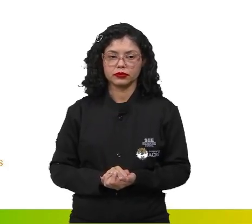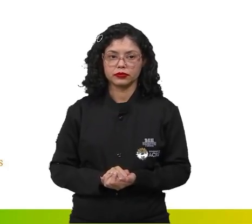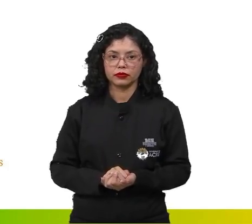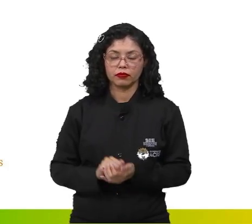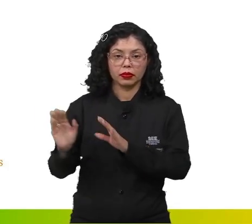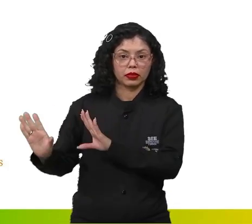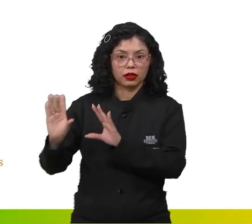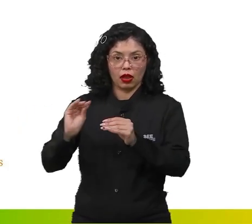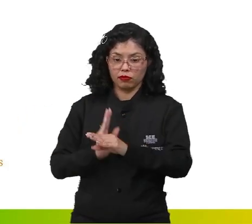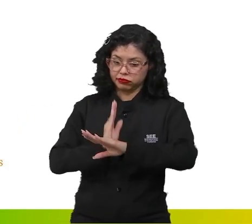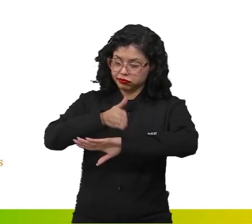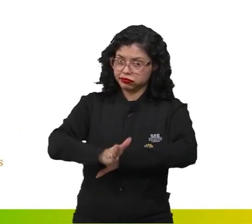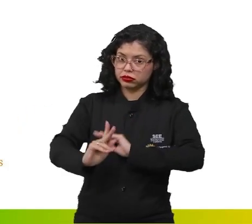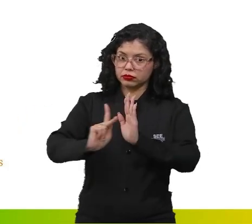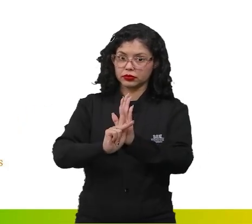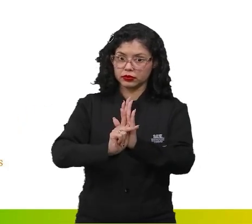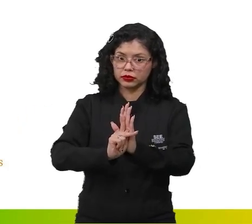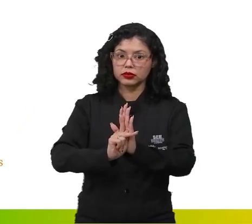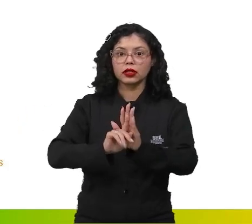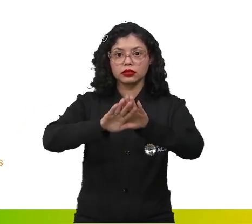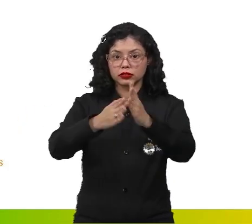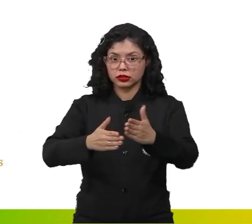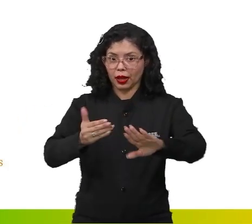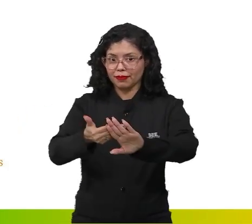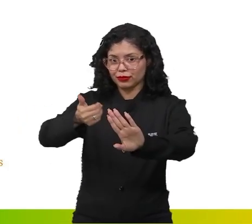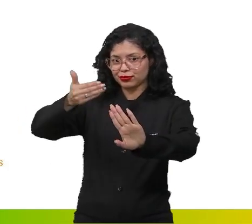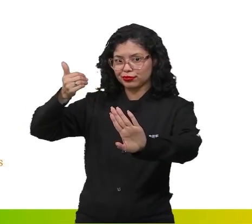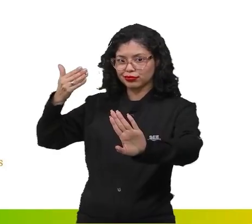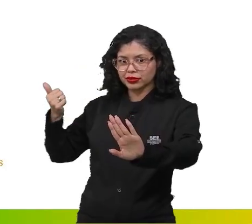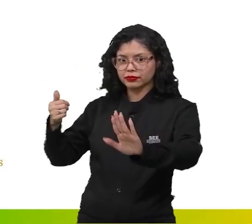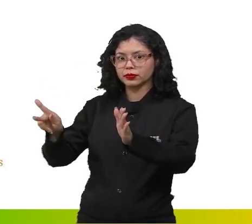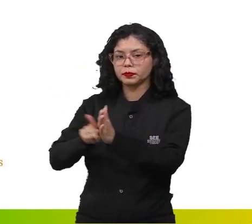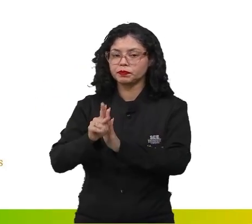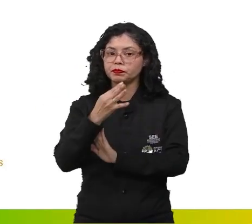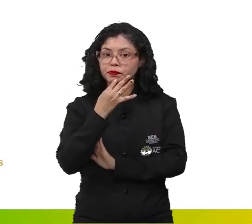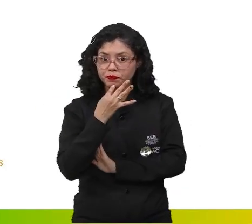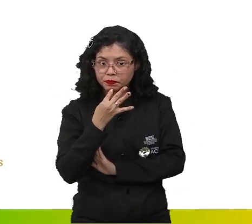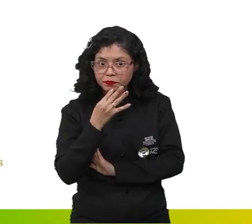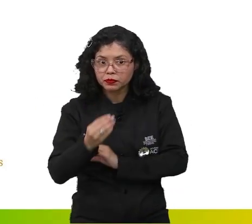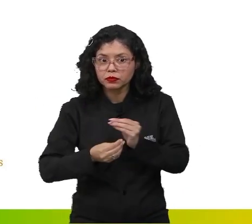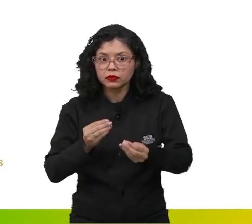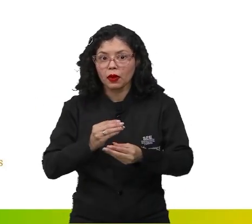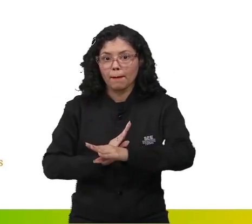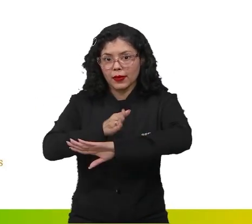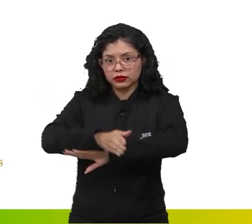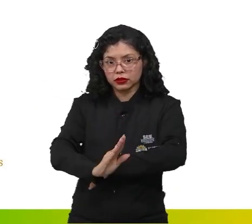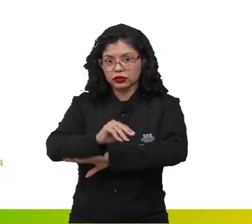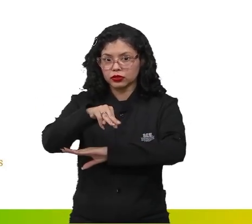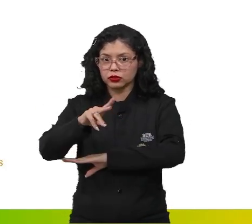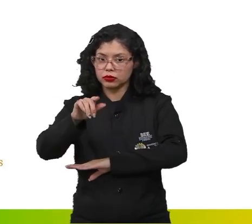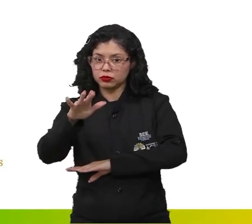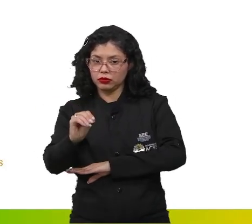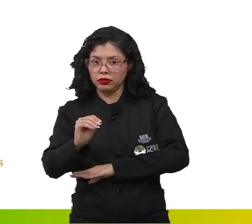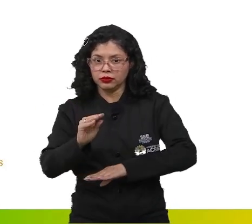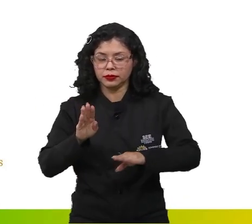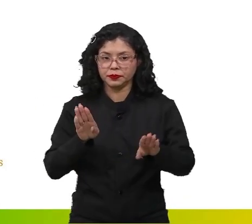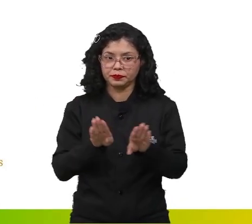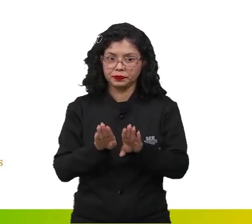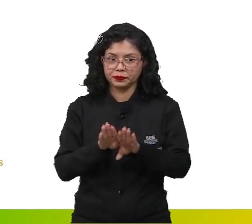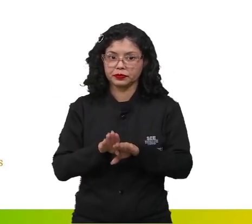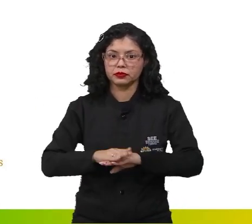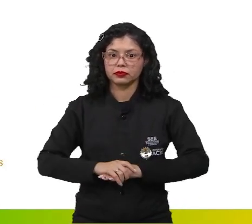Essa travessia do Atlântico, na época, era conhecida como a Passagem do Meio. Olha só, a Passagem do